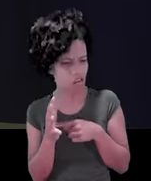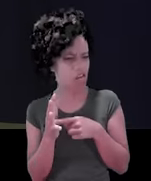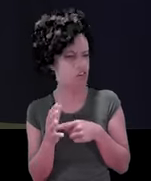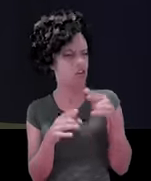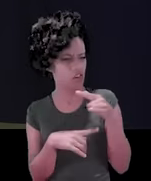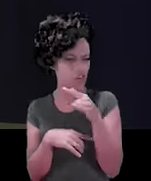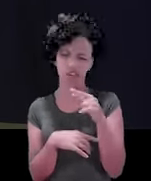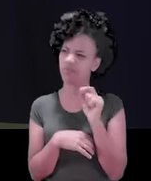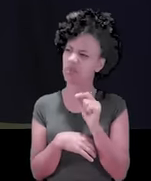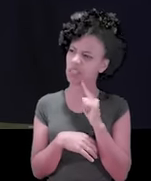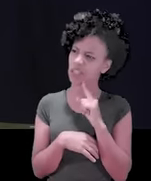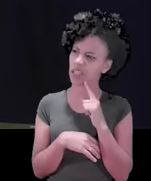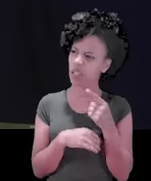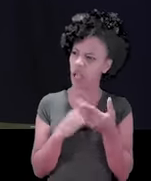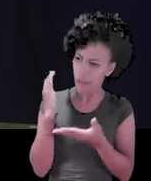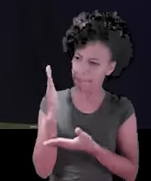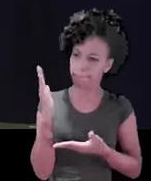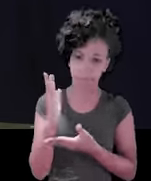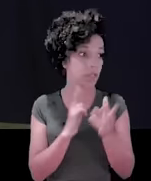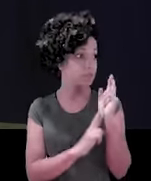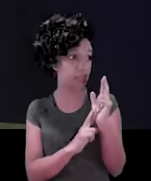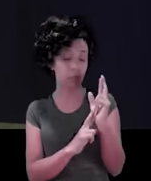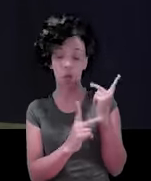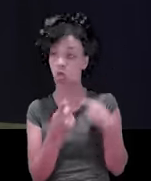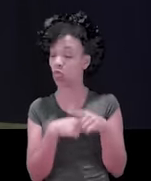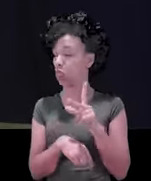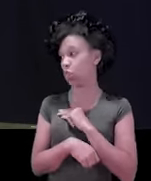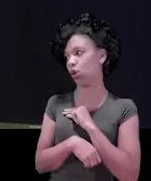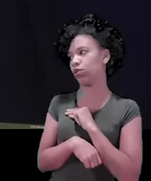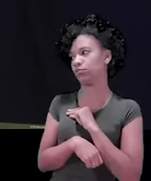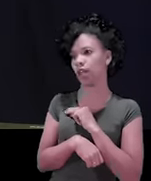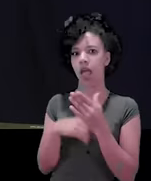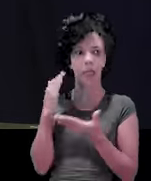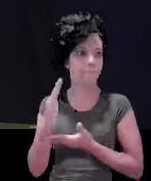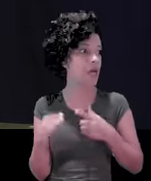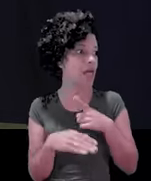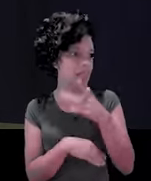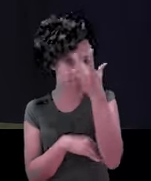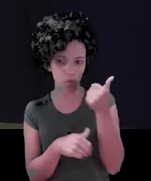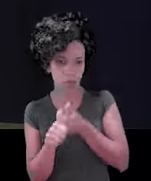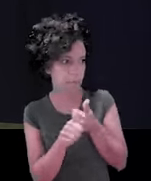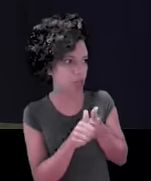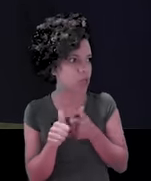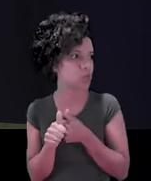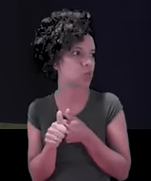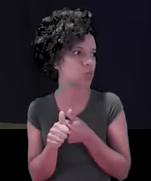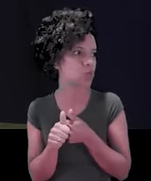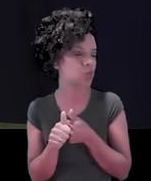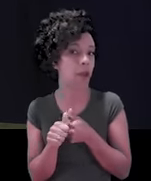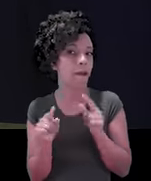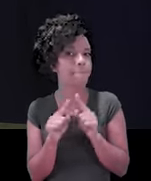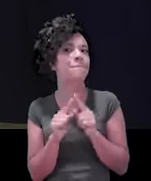acelerava vem mesmo é uma motosserra e a esperança foi um tá melhor motosserra tem gente aqui perto